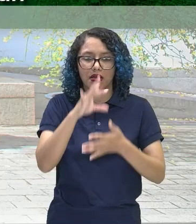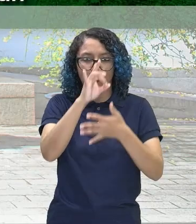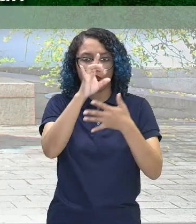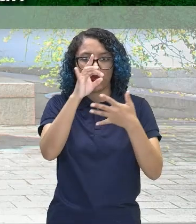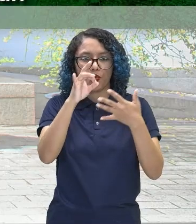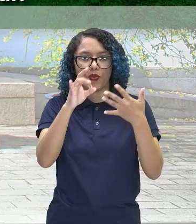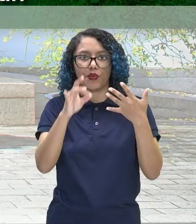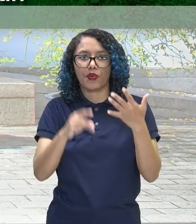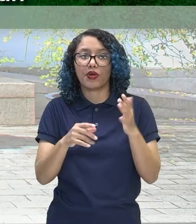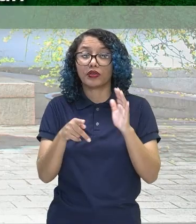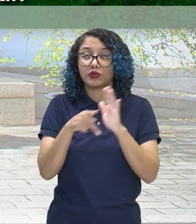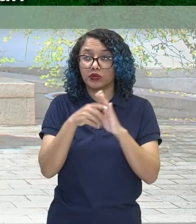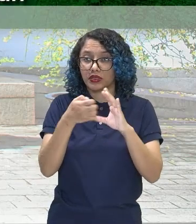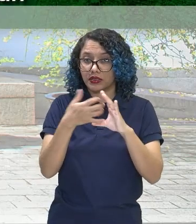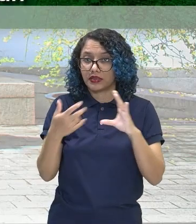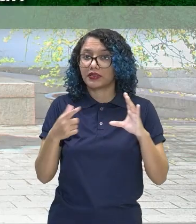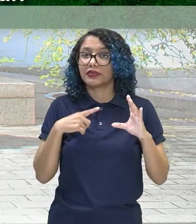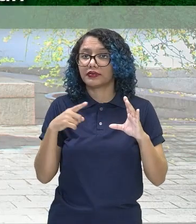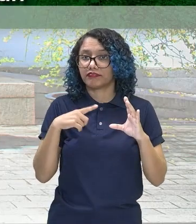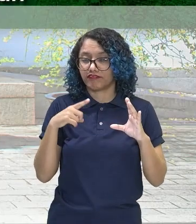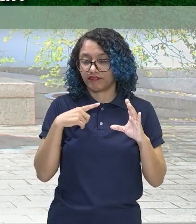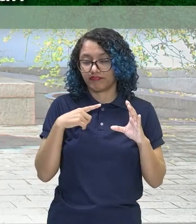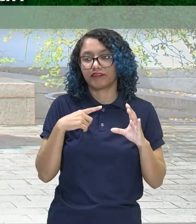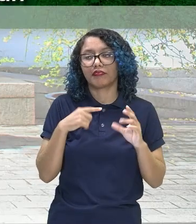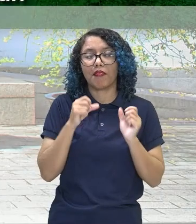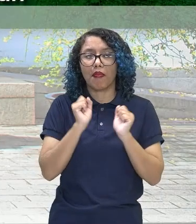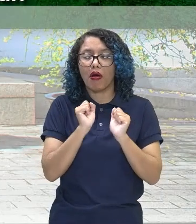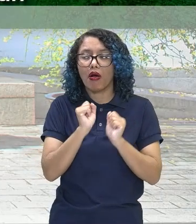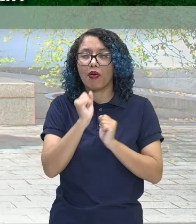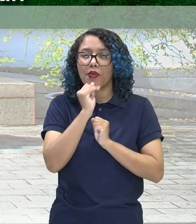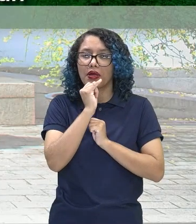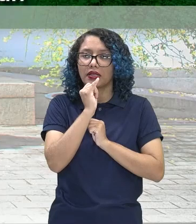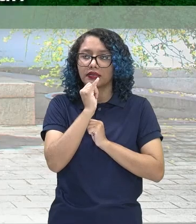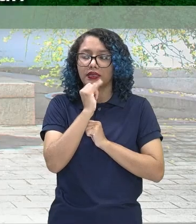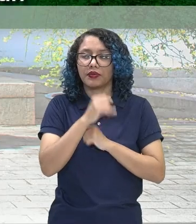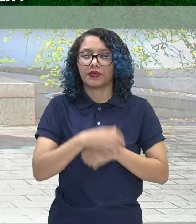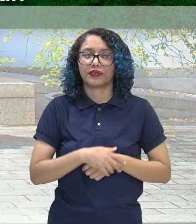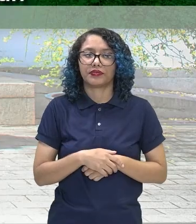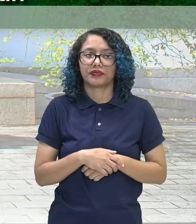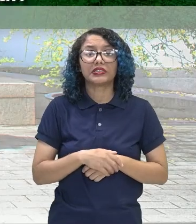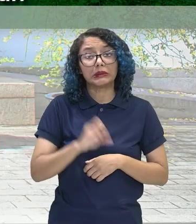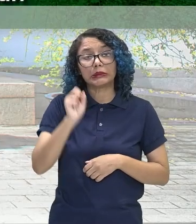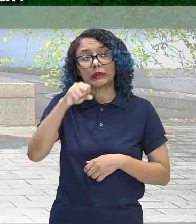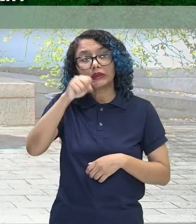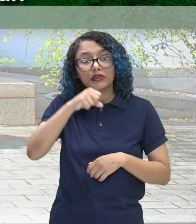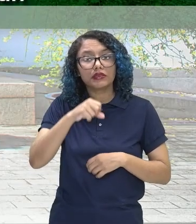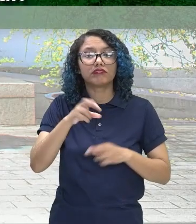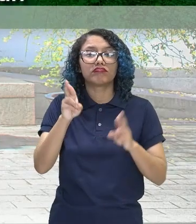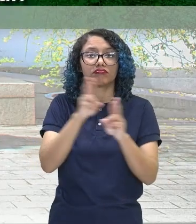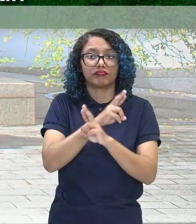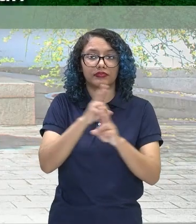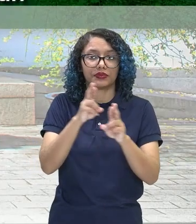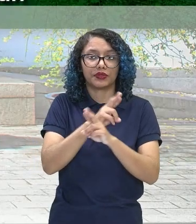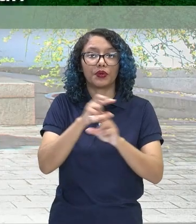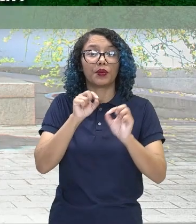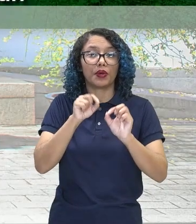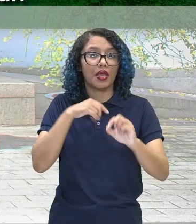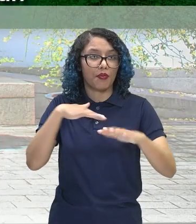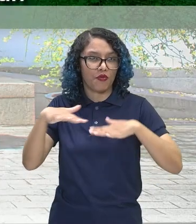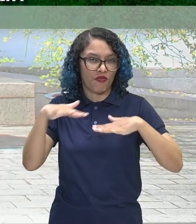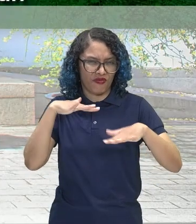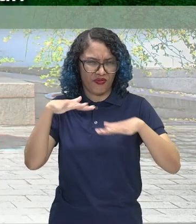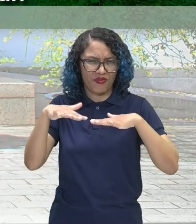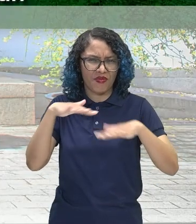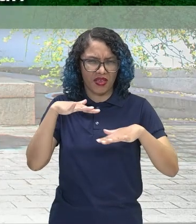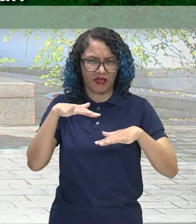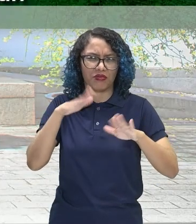as suas próprias características, que pode estar relacionado, que na verdade está relacionado ao movimento, tá